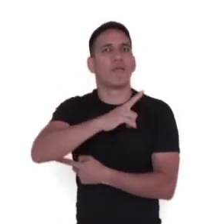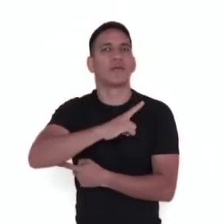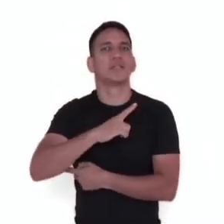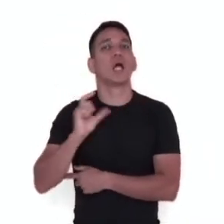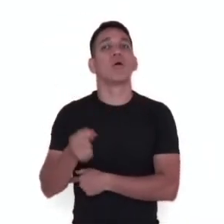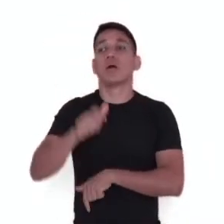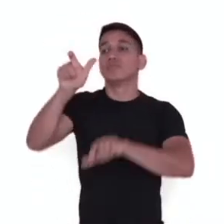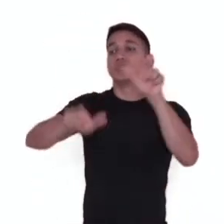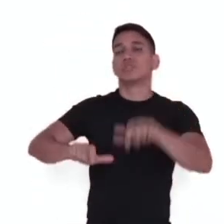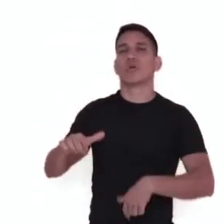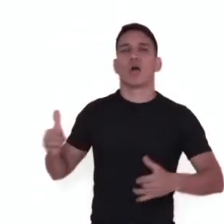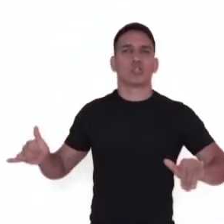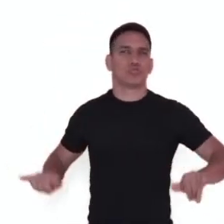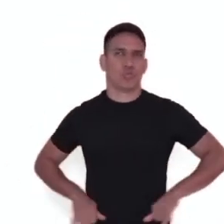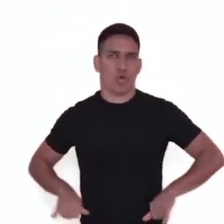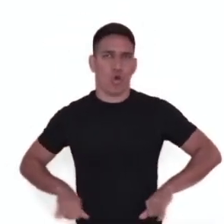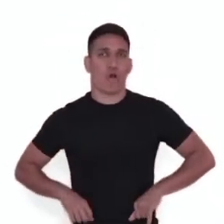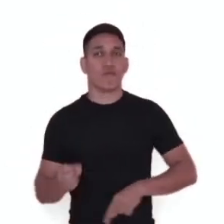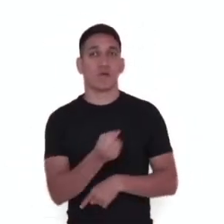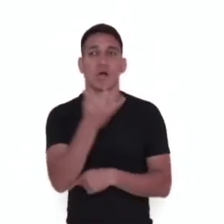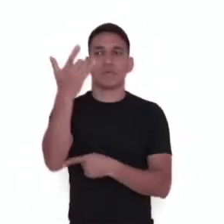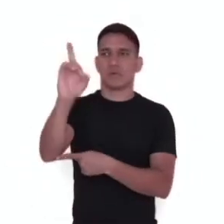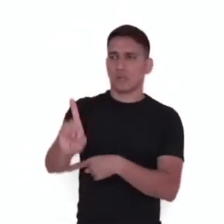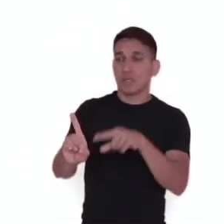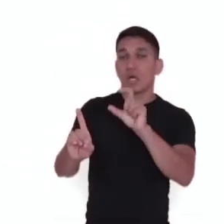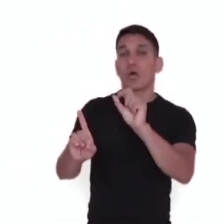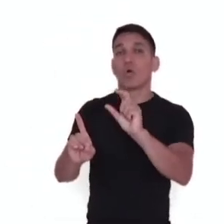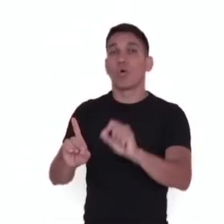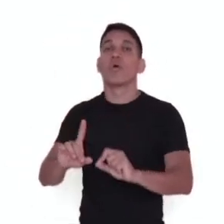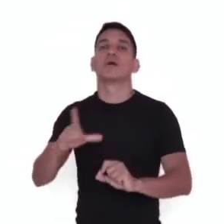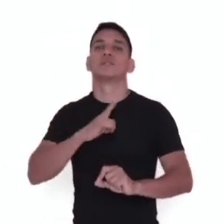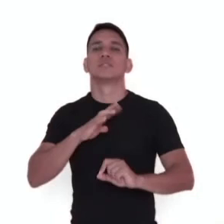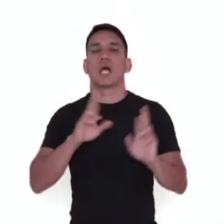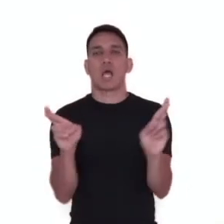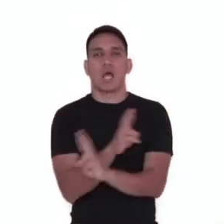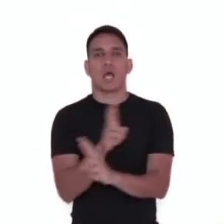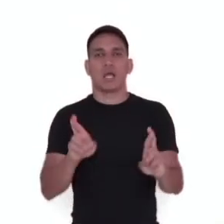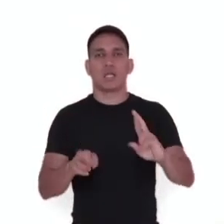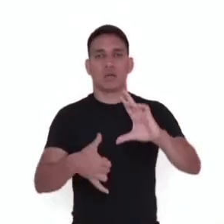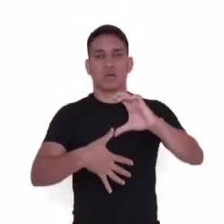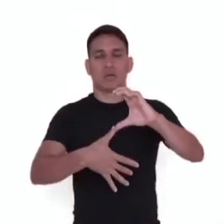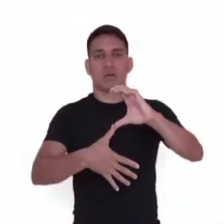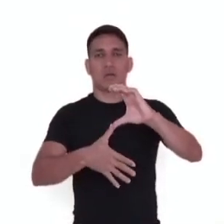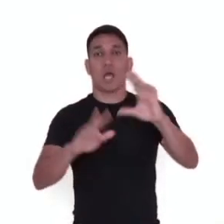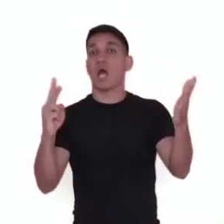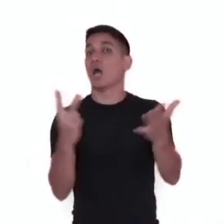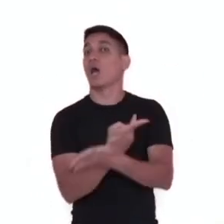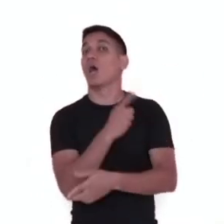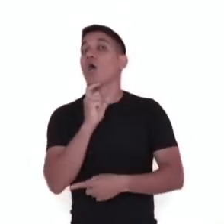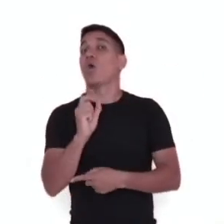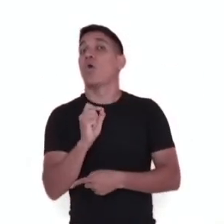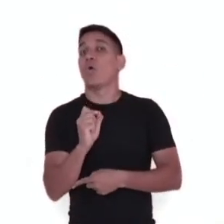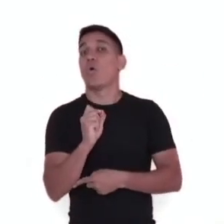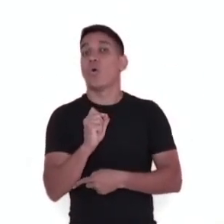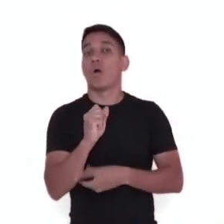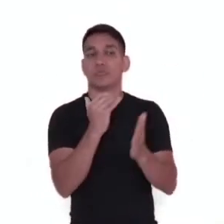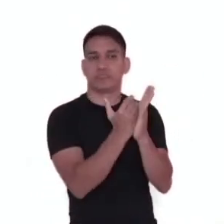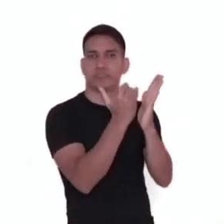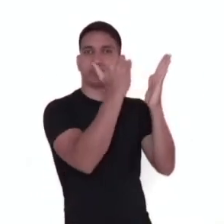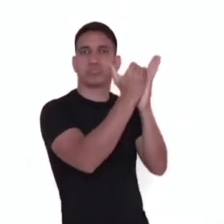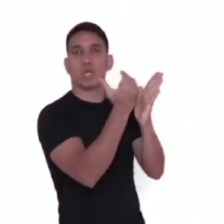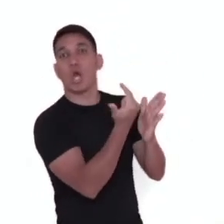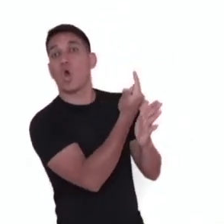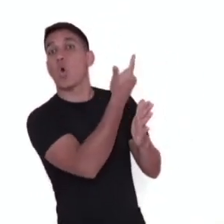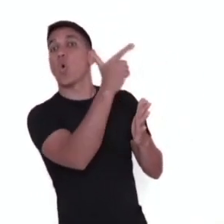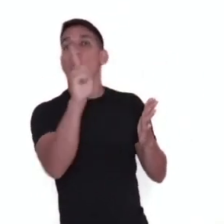que sofrem com alguma deficiência relacionada ao sistema sensorial acabam desenvolvendo e aguçando